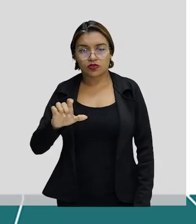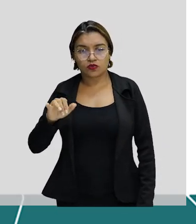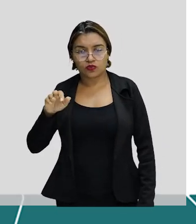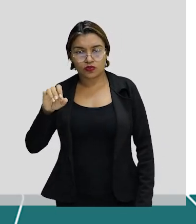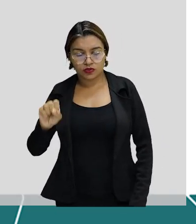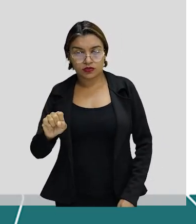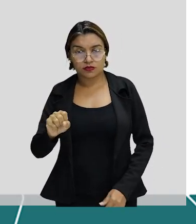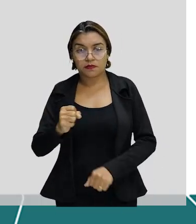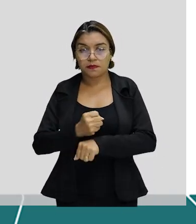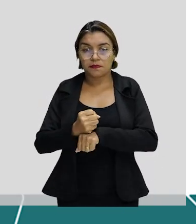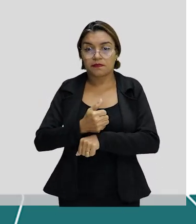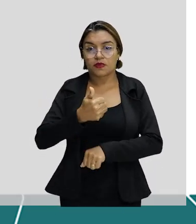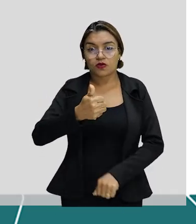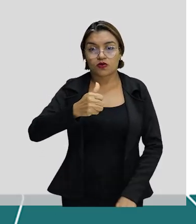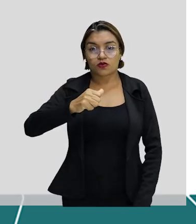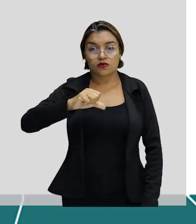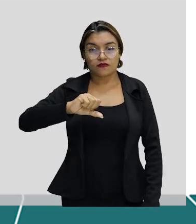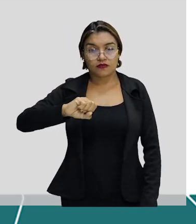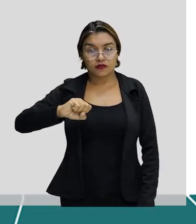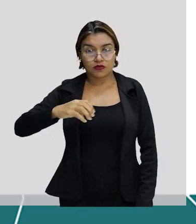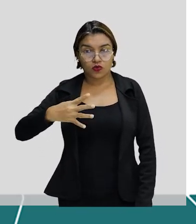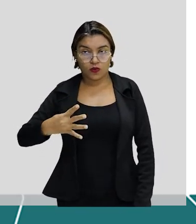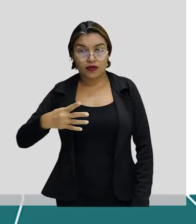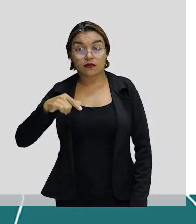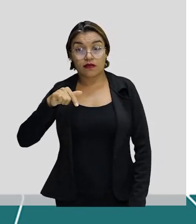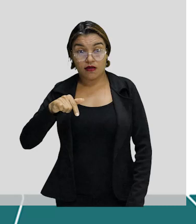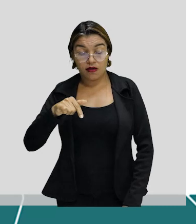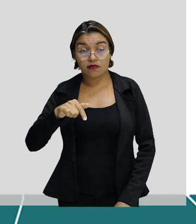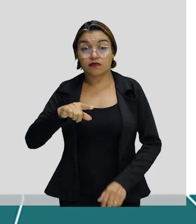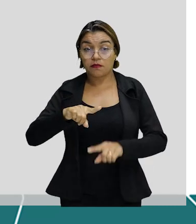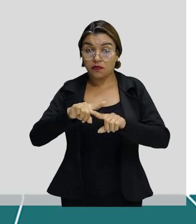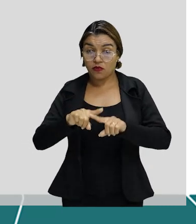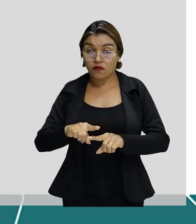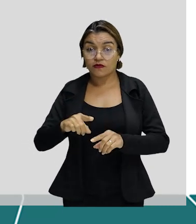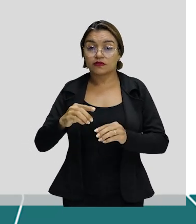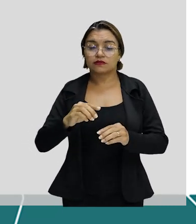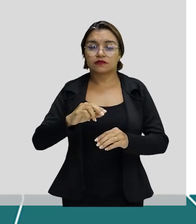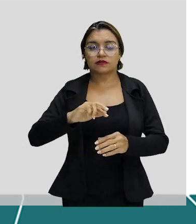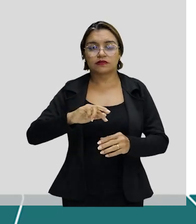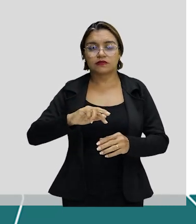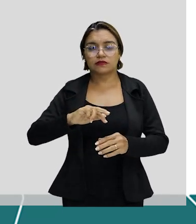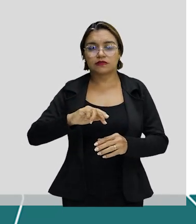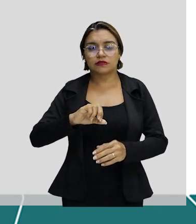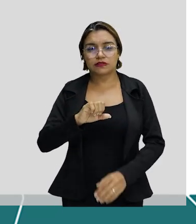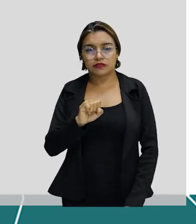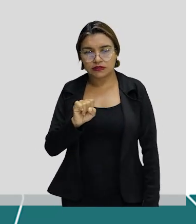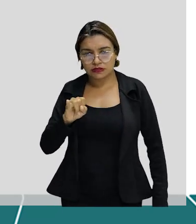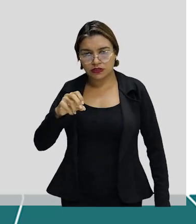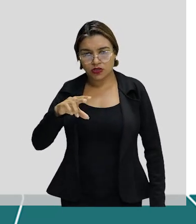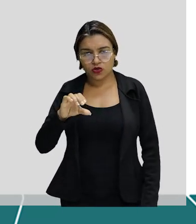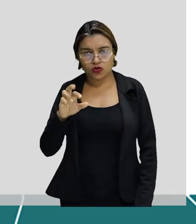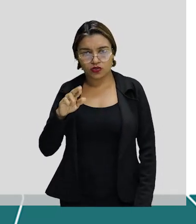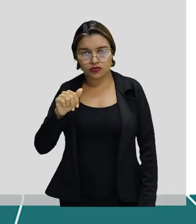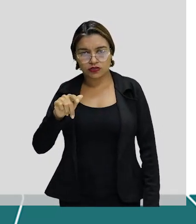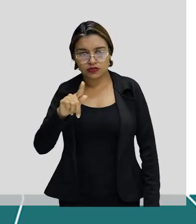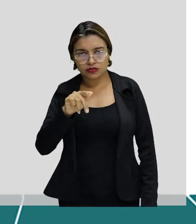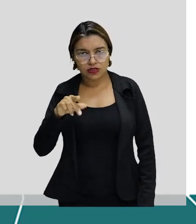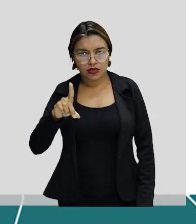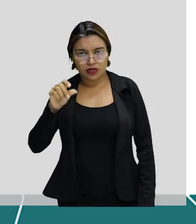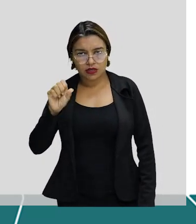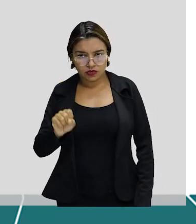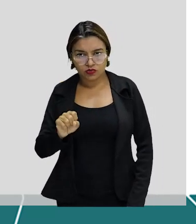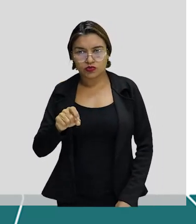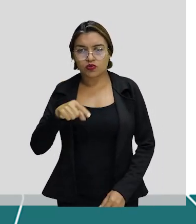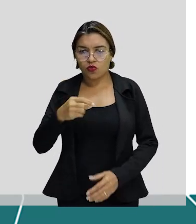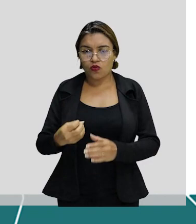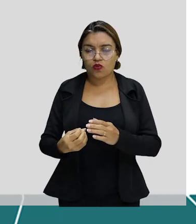no entanto as provas de saltos sincronizados foram incluídas no quadro Olímpico apenas em Sidney